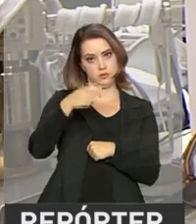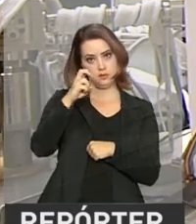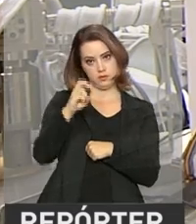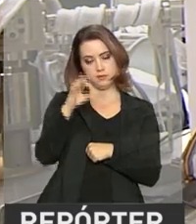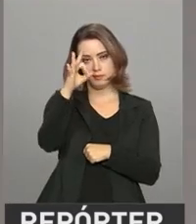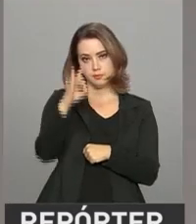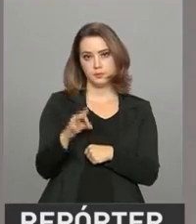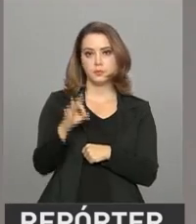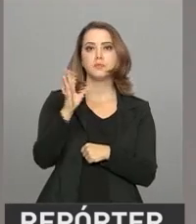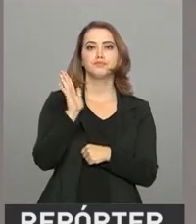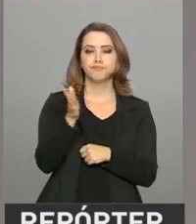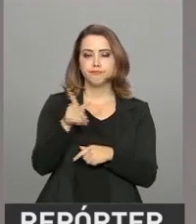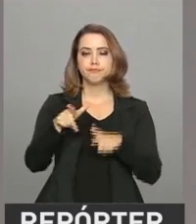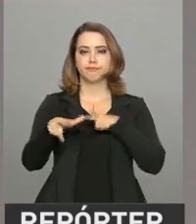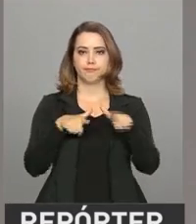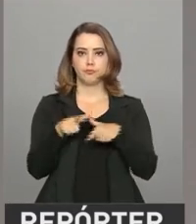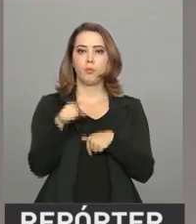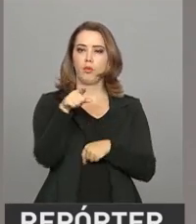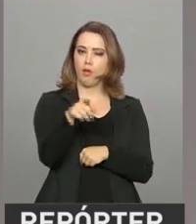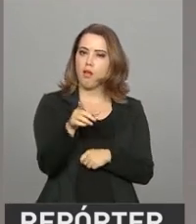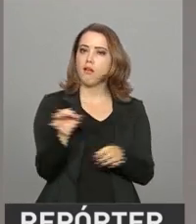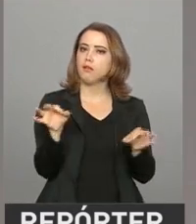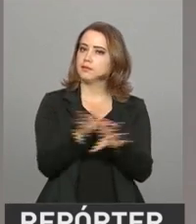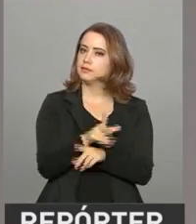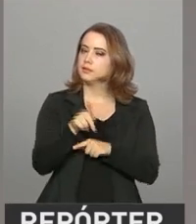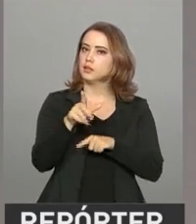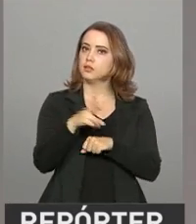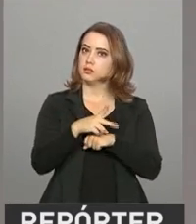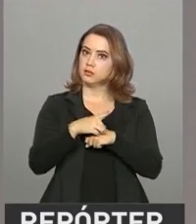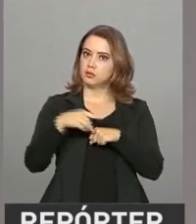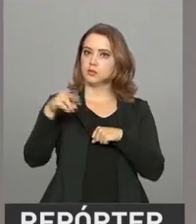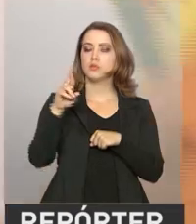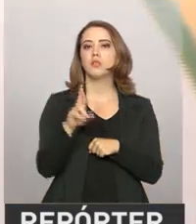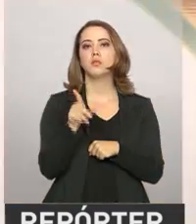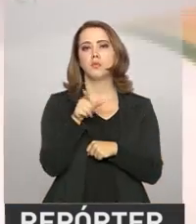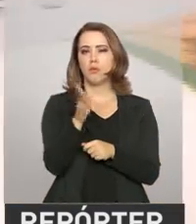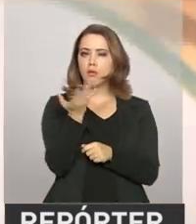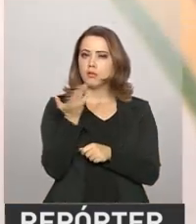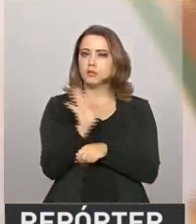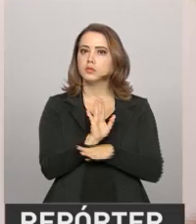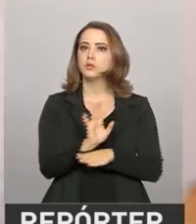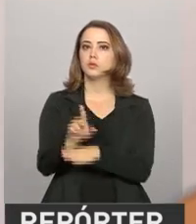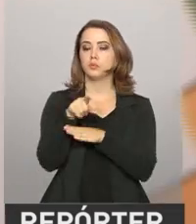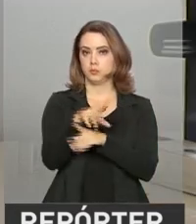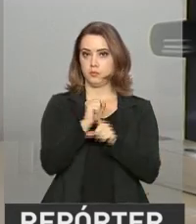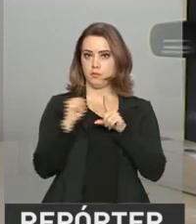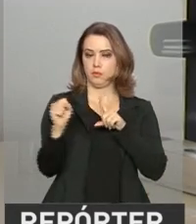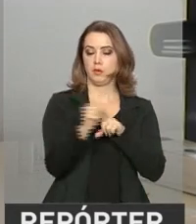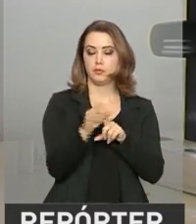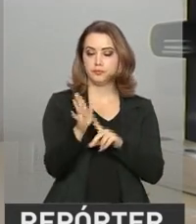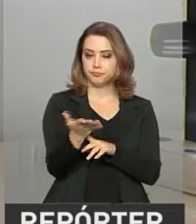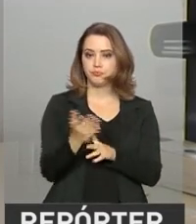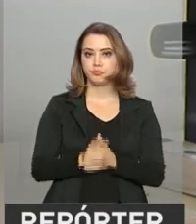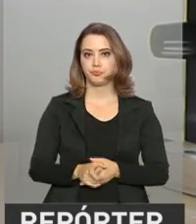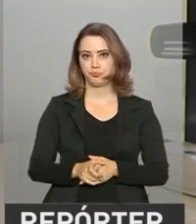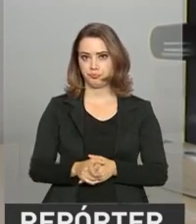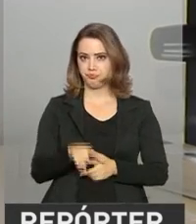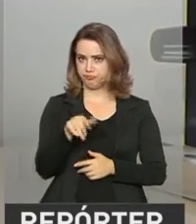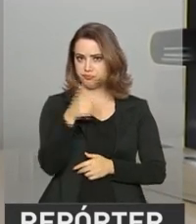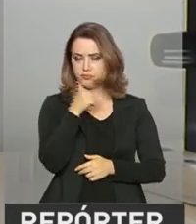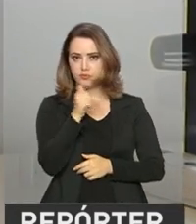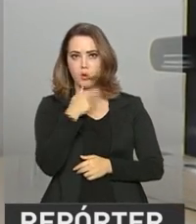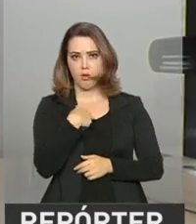doutorado Ana Catarina pretende retribuir a sociedade pela ajuda que recebeu para fazer seus estudos Eu pretendo